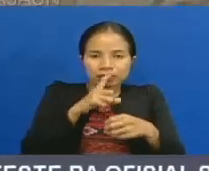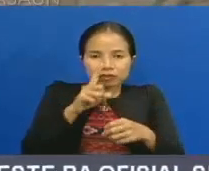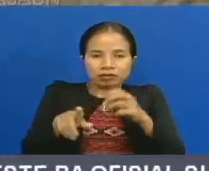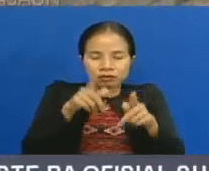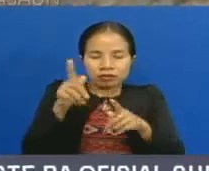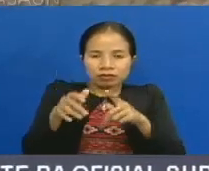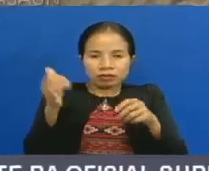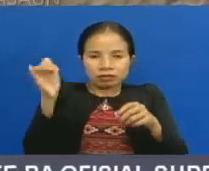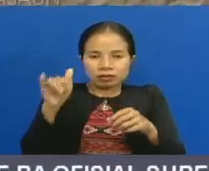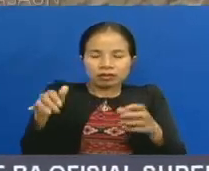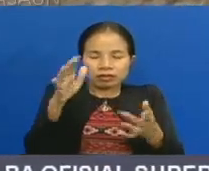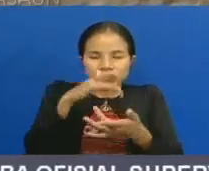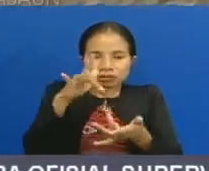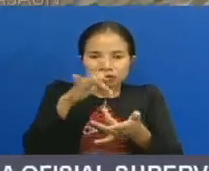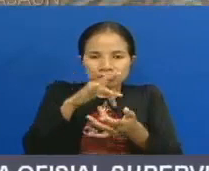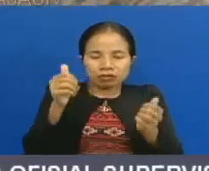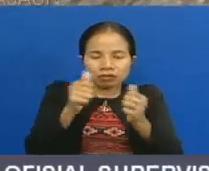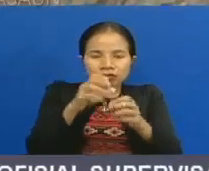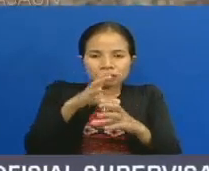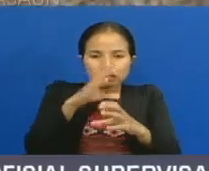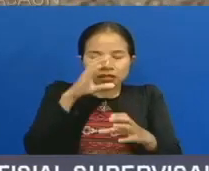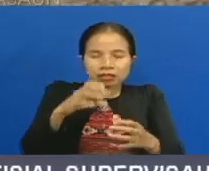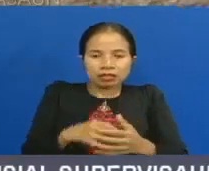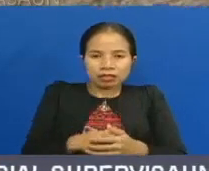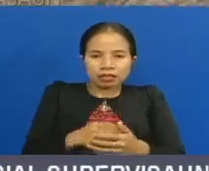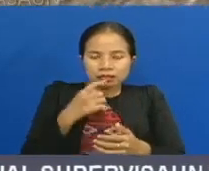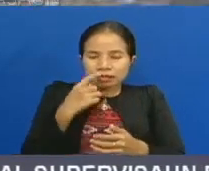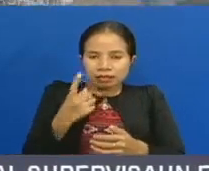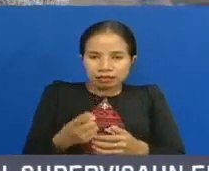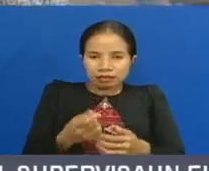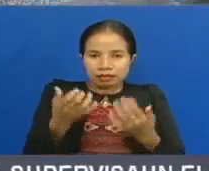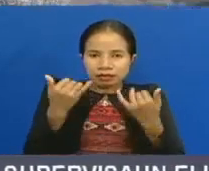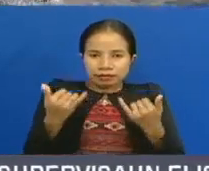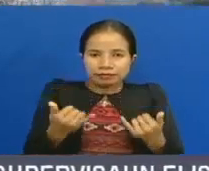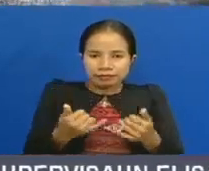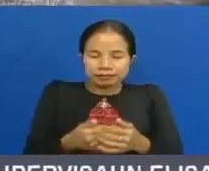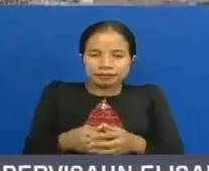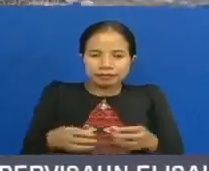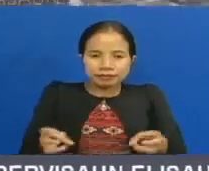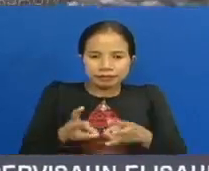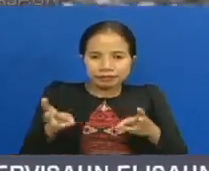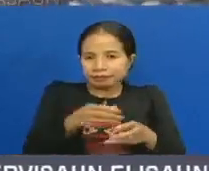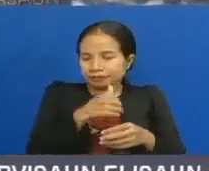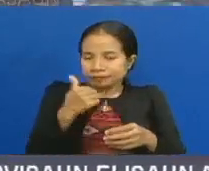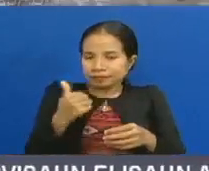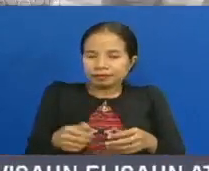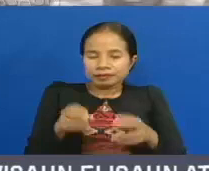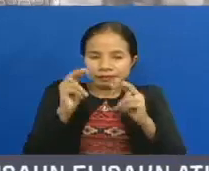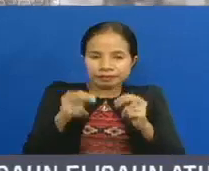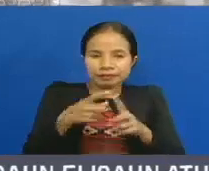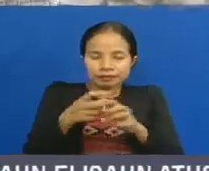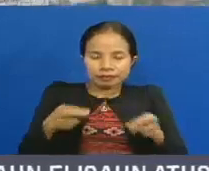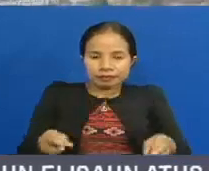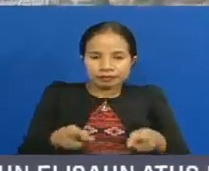comunidade atual movimentação hokareta. Ni afirma, da daunne, dalam alternativo, maktenke liusi